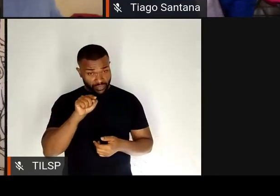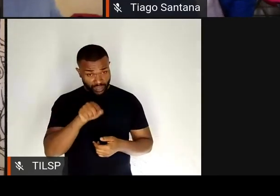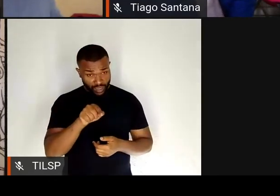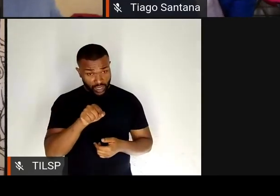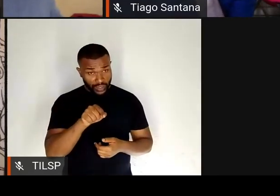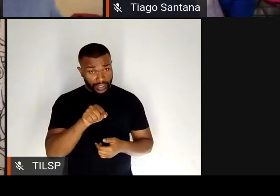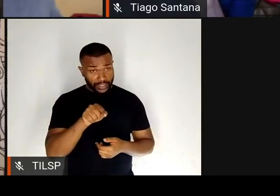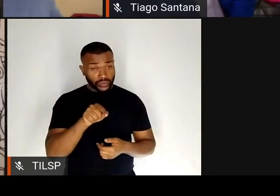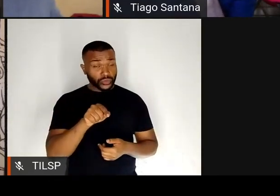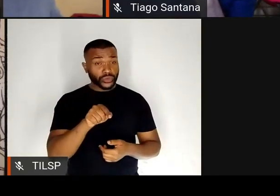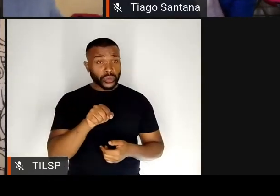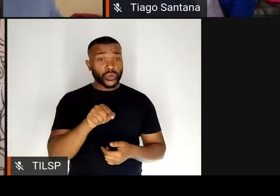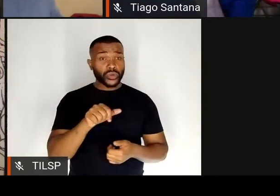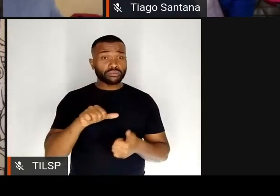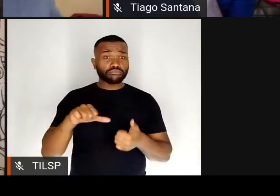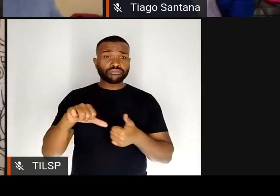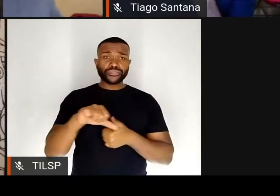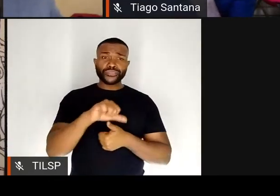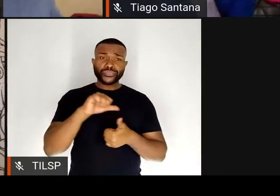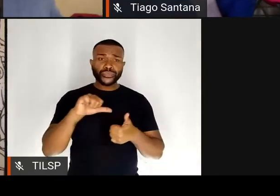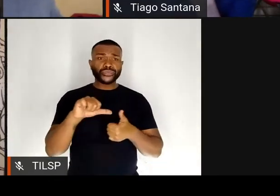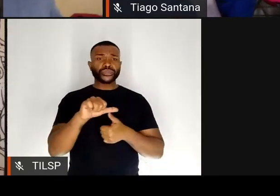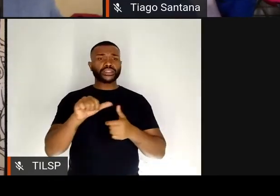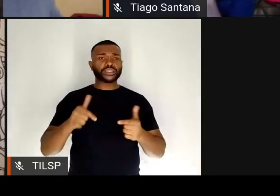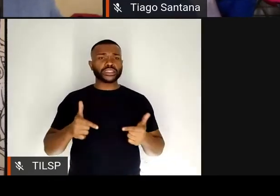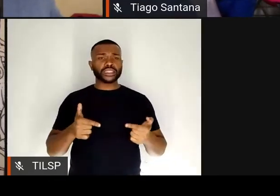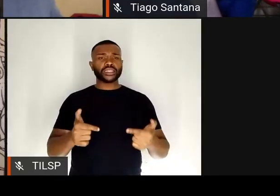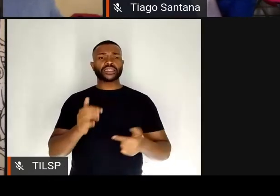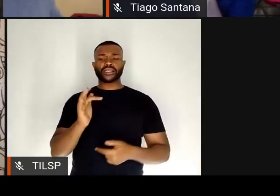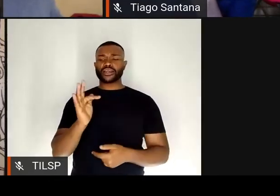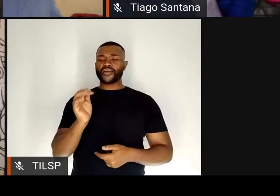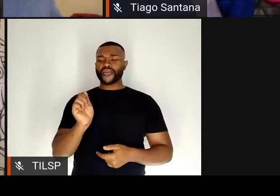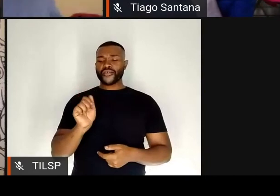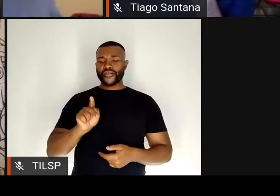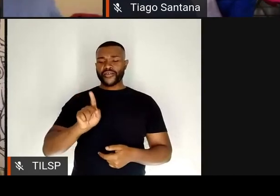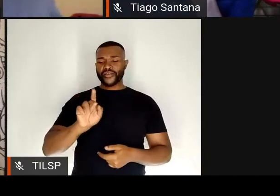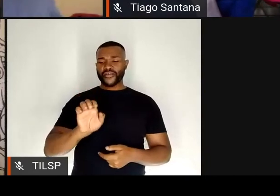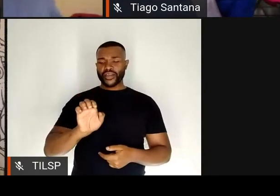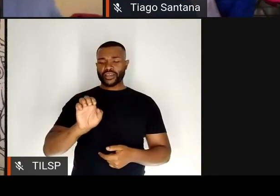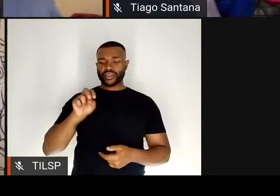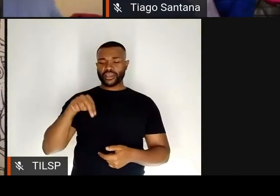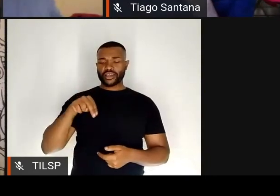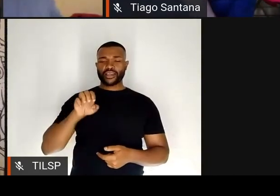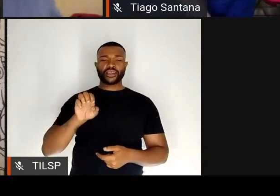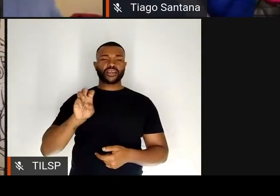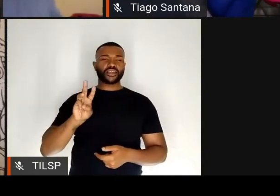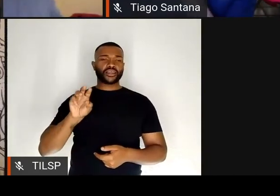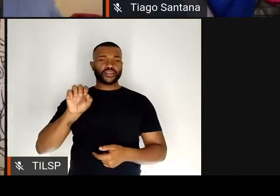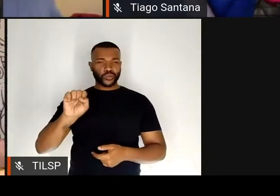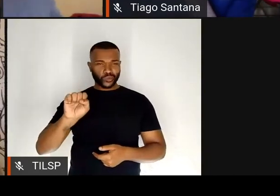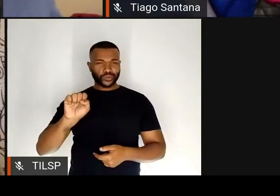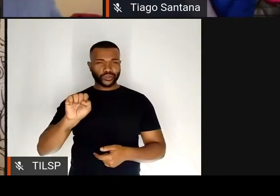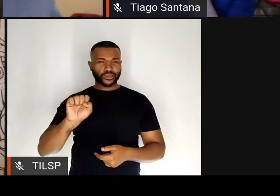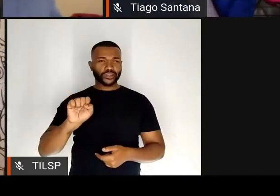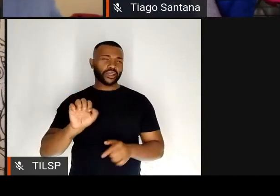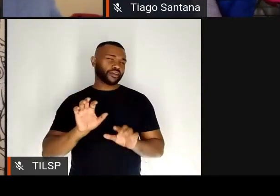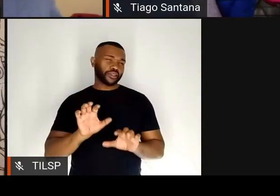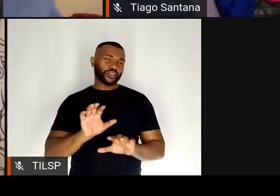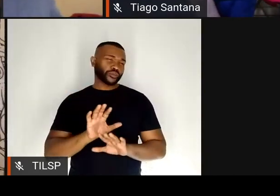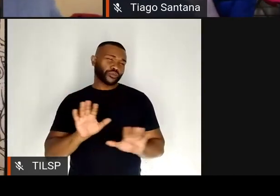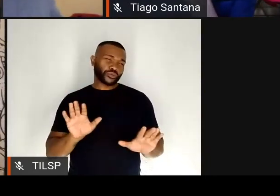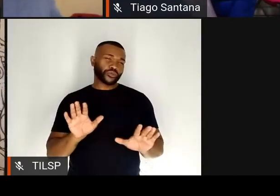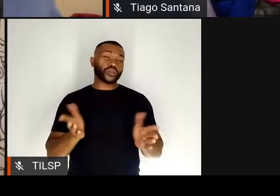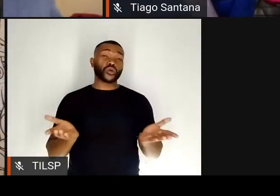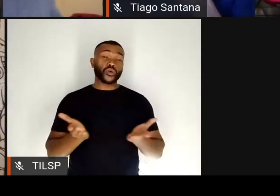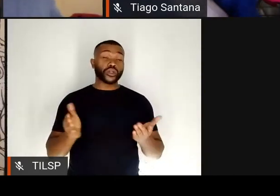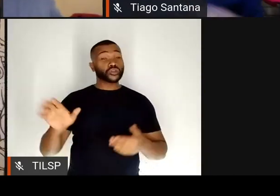desconstrói toda essa outra guerra aí das fake news, né? Enfim, é isso, passo para o